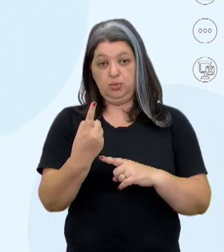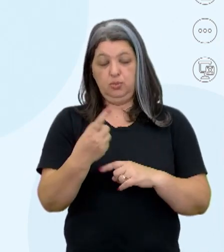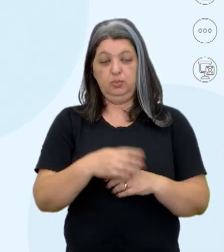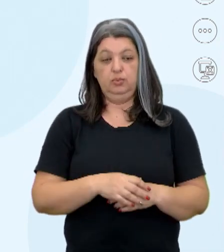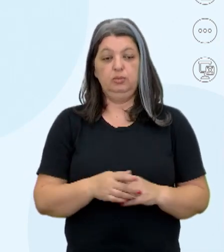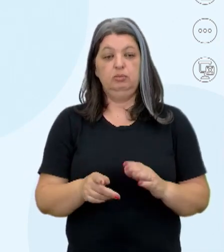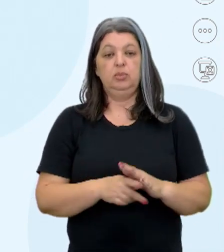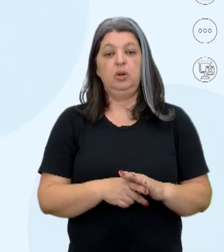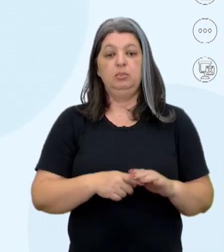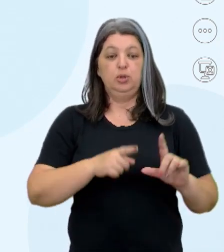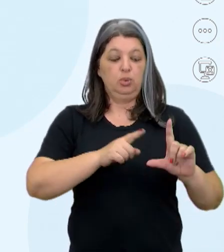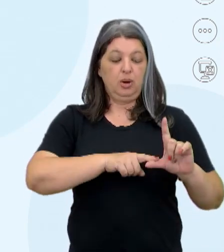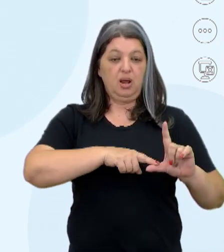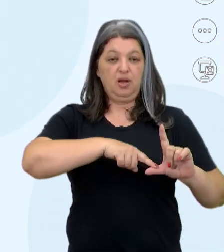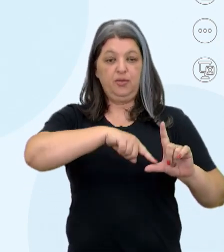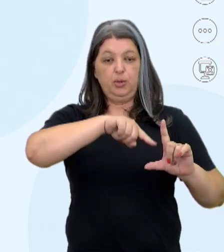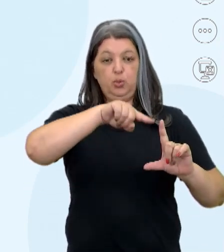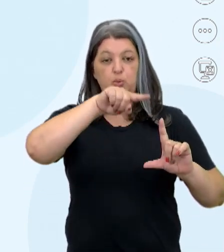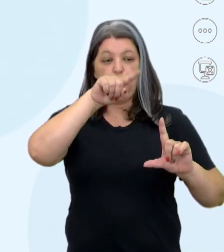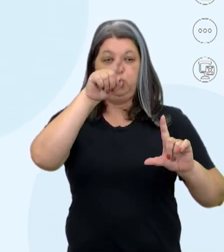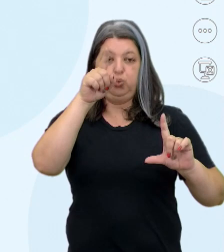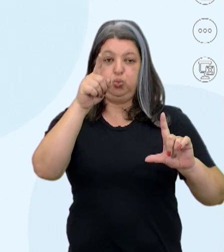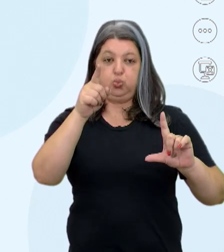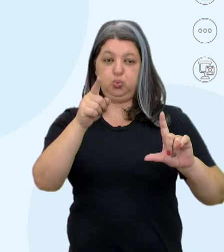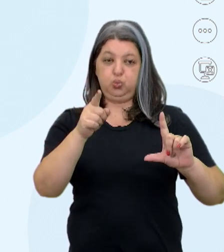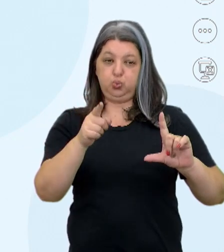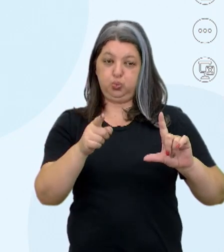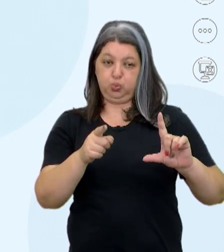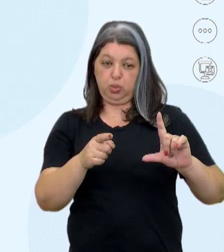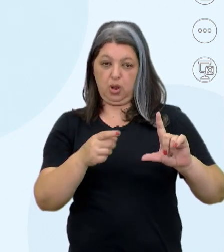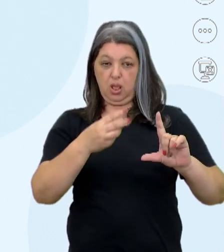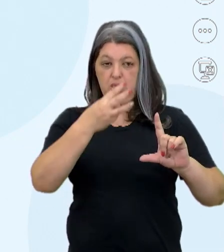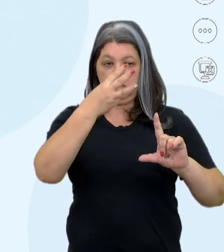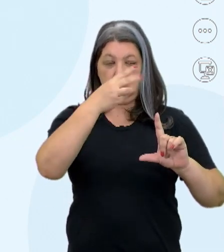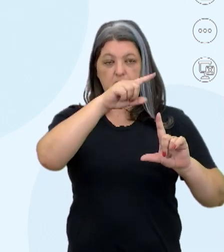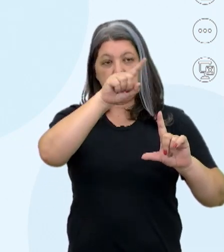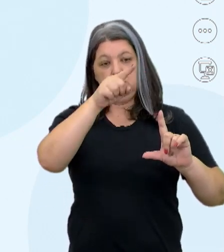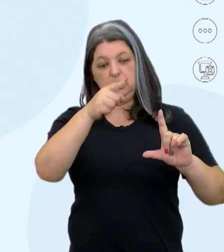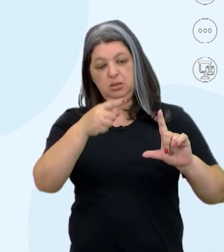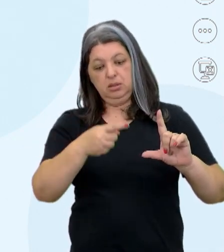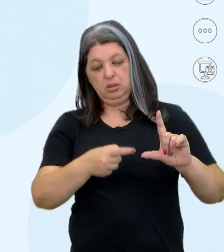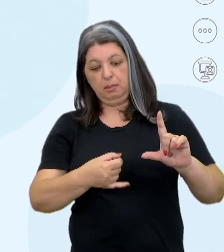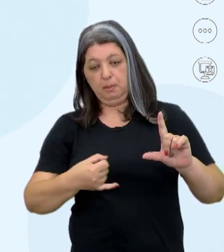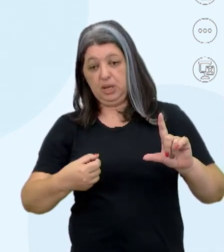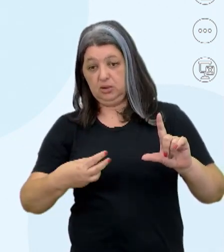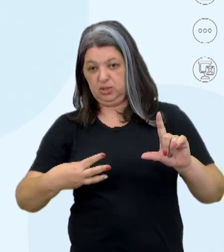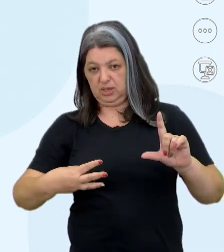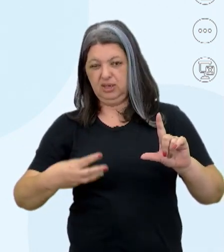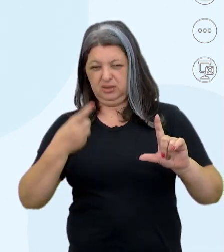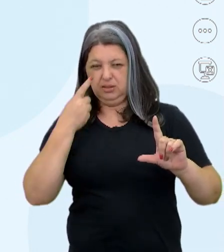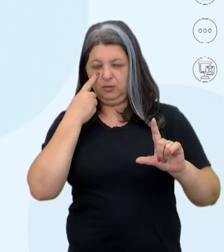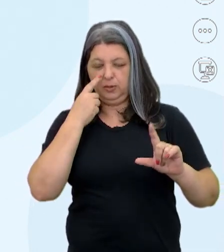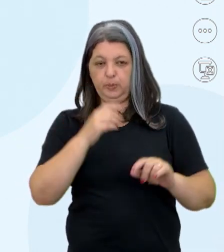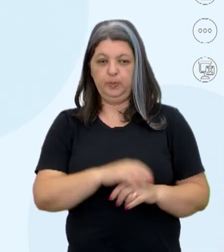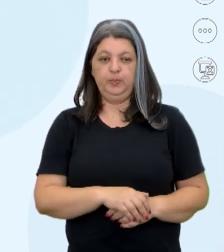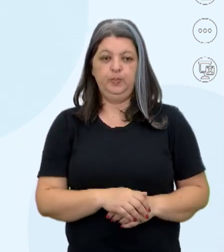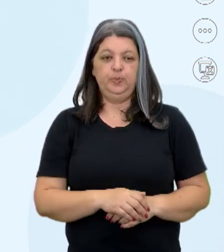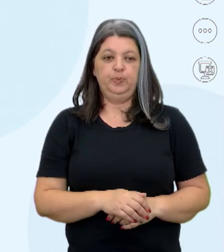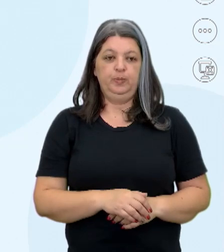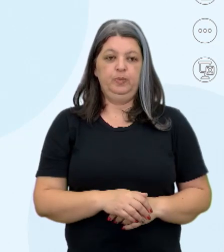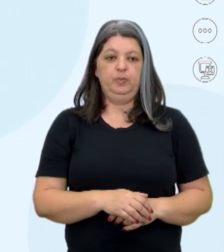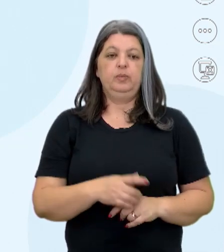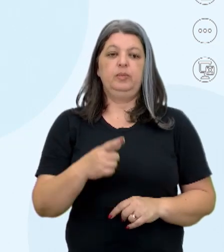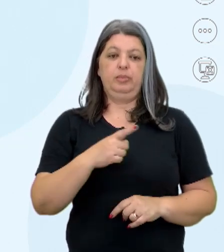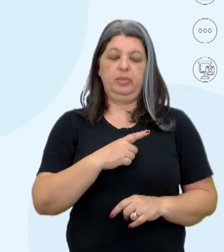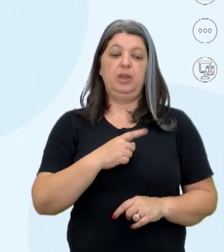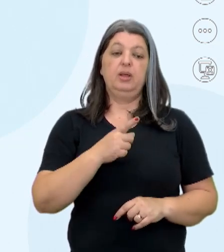nosso gráfico ele vai subir até 3 unidades, vai descer até o menos 3. Então, peraí, vamos ver isso no desenho. Ó. A gente tinha uma